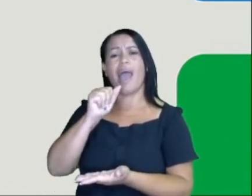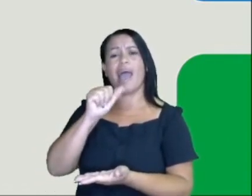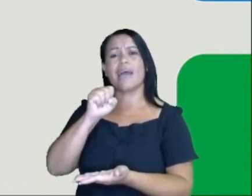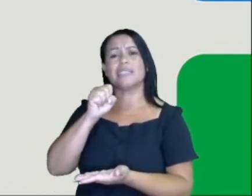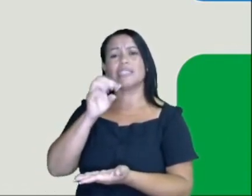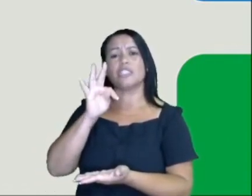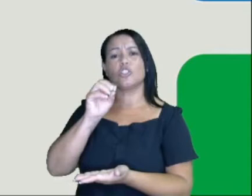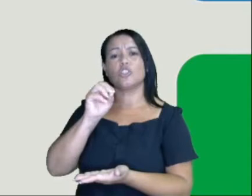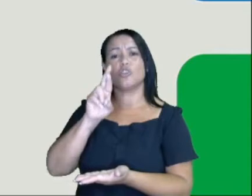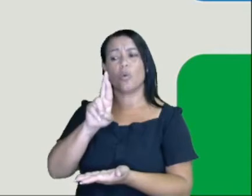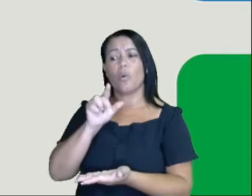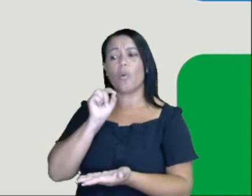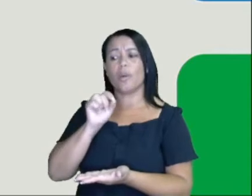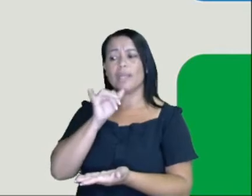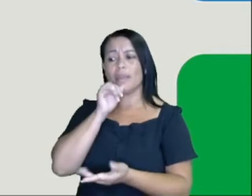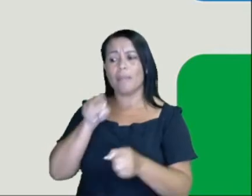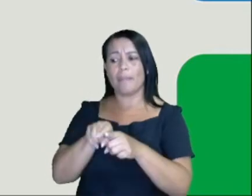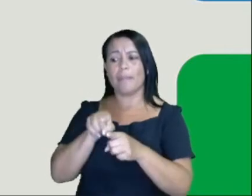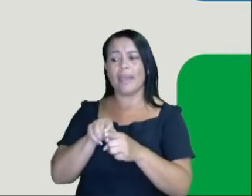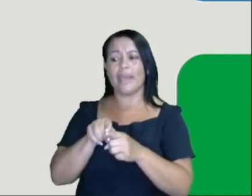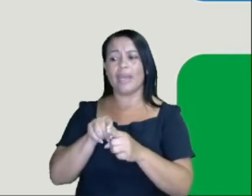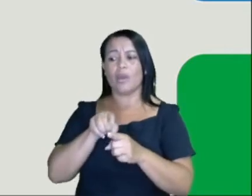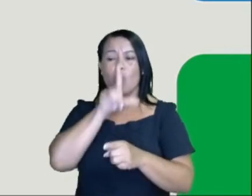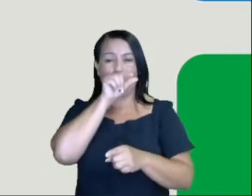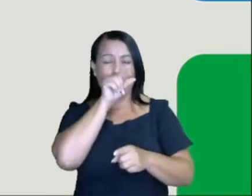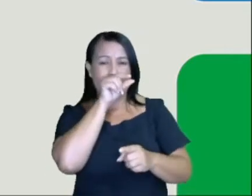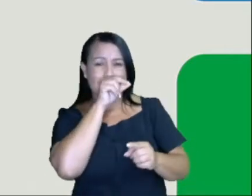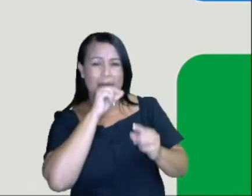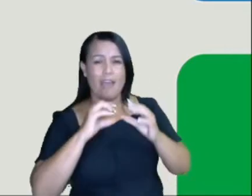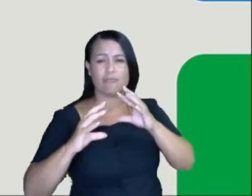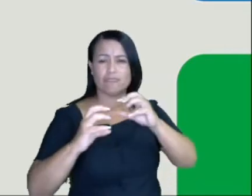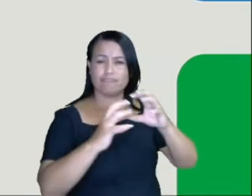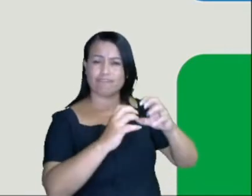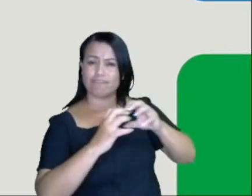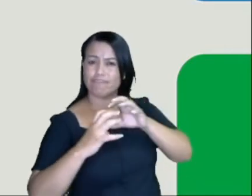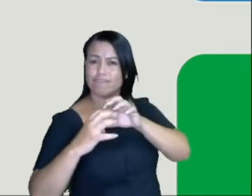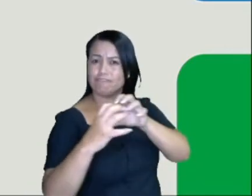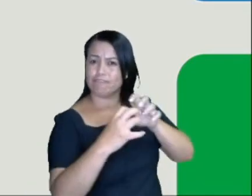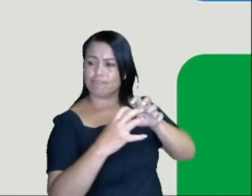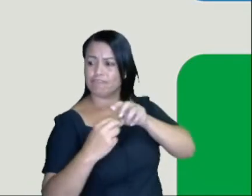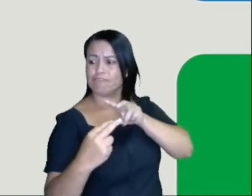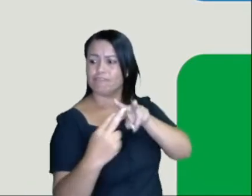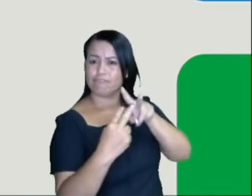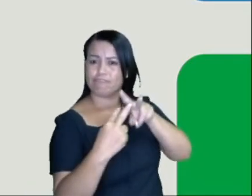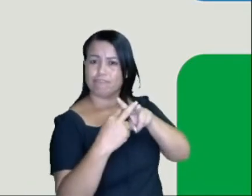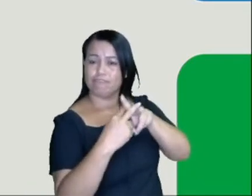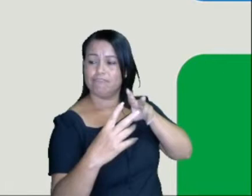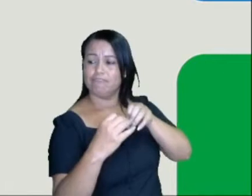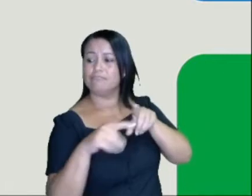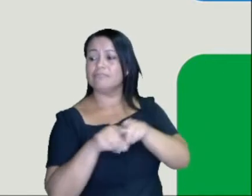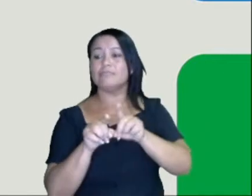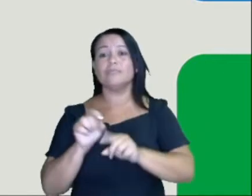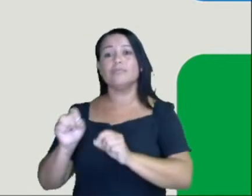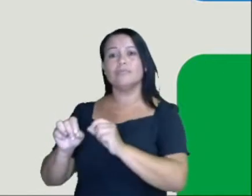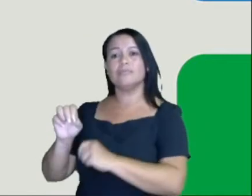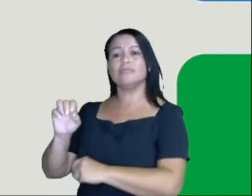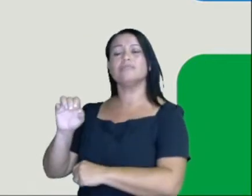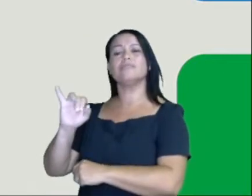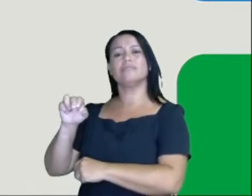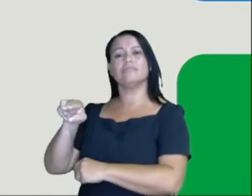nas savanas em que os abutres brigam com as hienas por comida, pelos restos de carne de animais